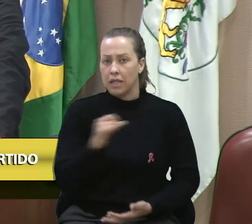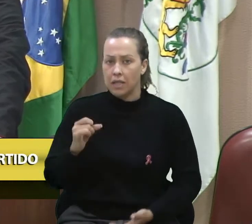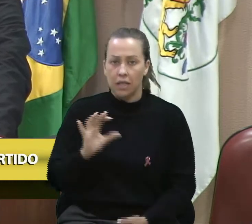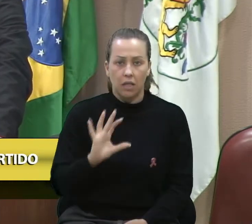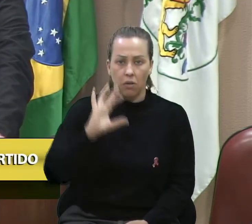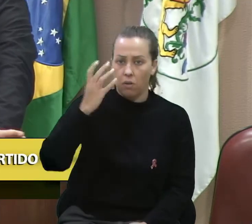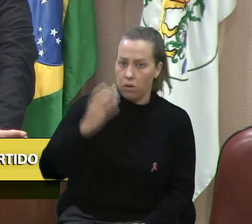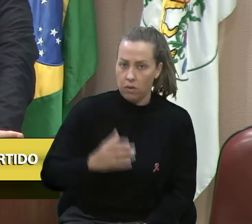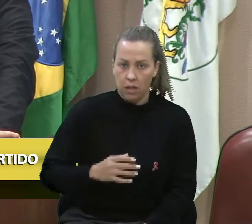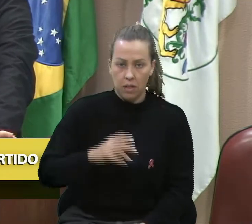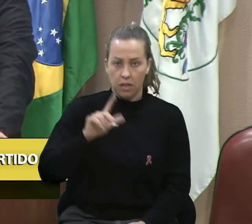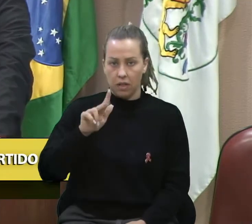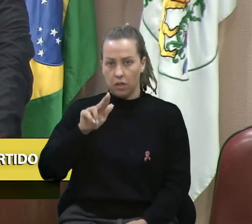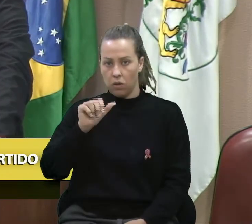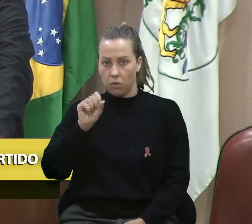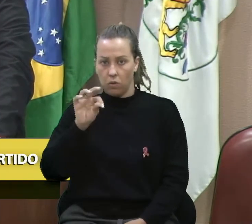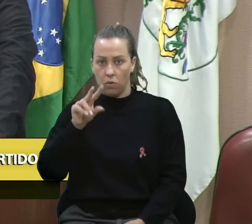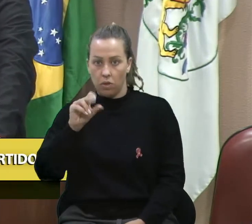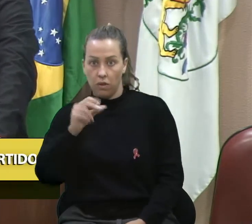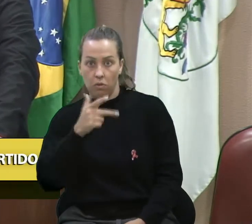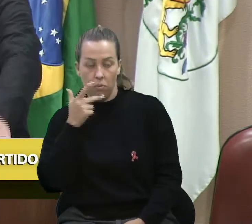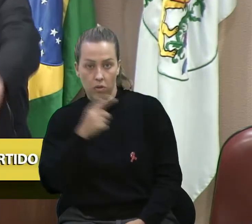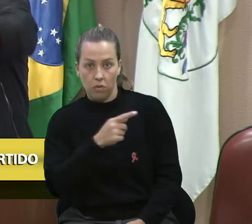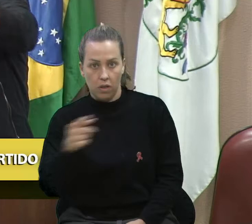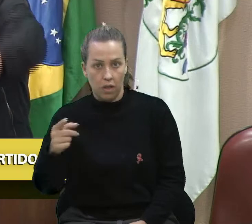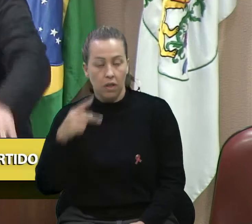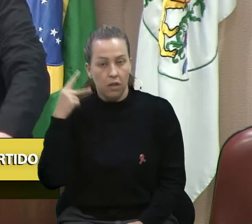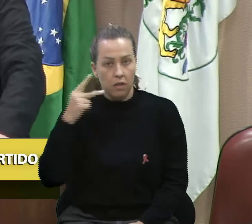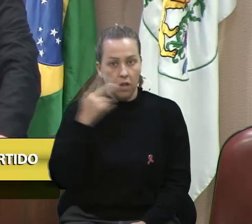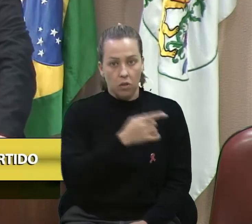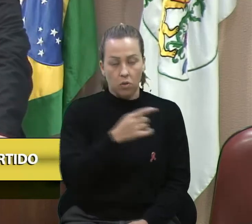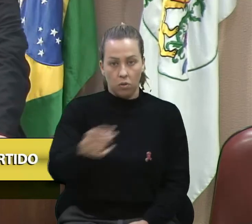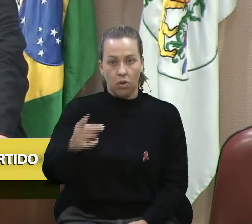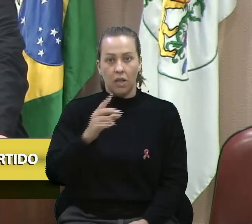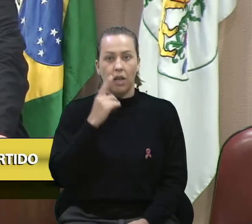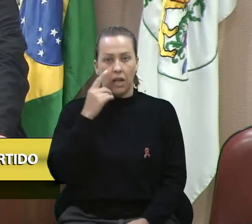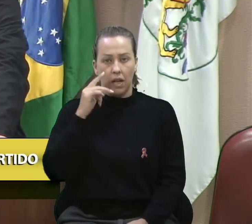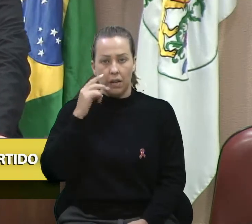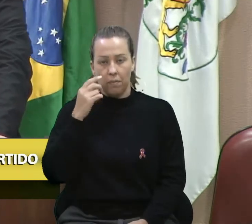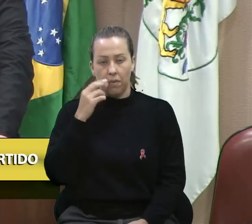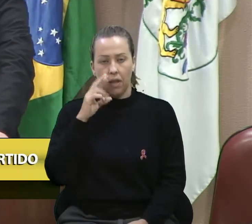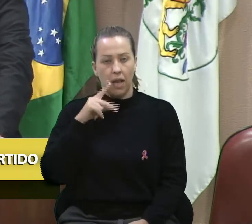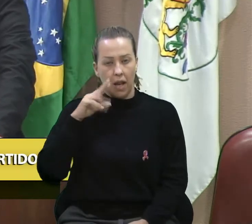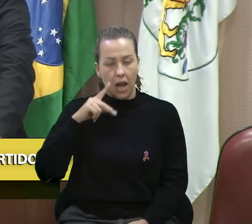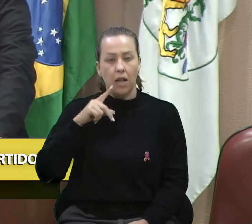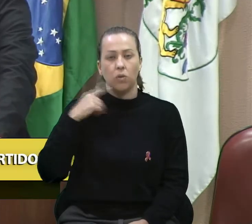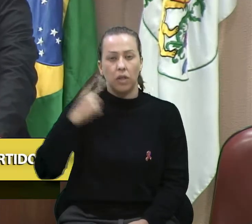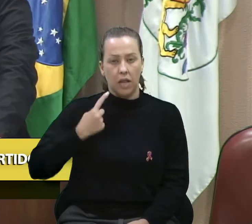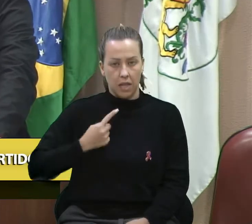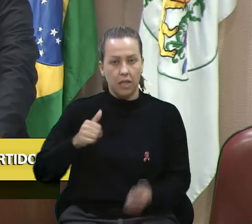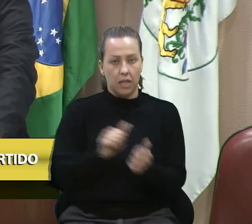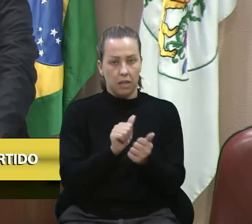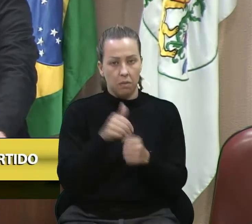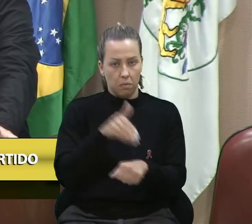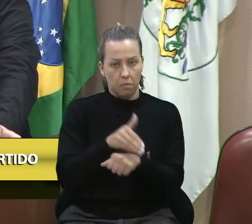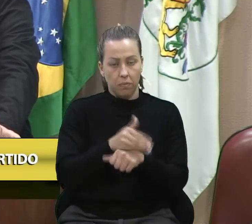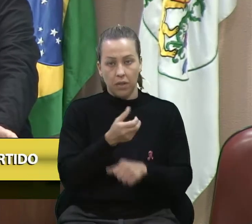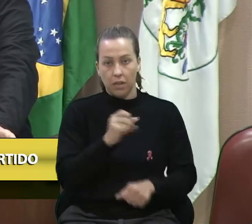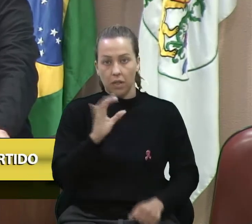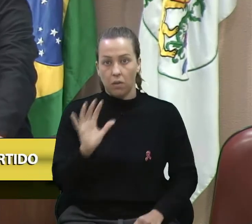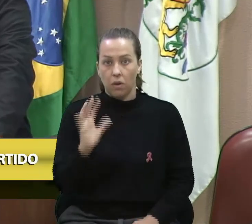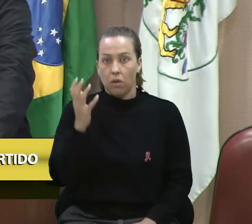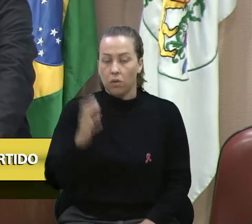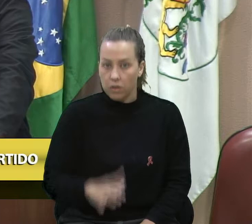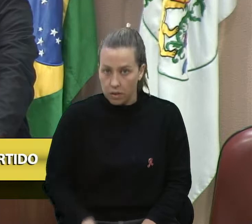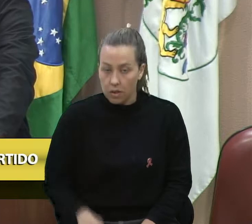ocorrer, palavras dele, e aqui podem me corrigir os que estavam na reunião, o vereador Renato também estava, a vereadora Denise também estava, se não acontecer, a